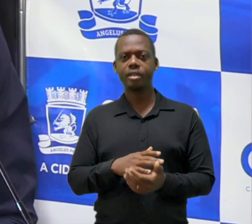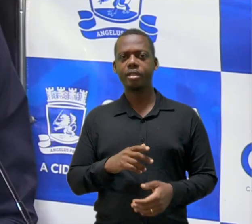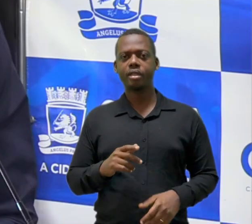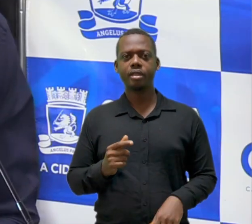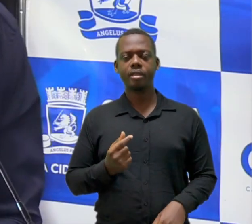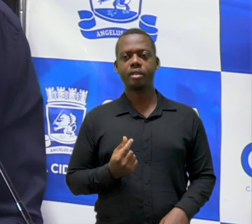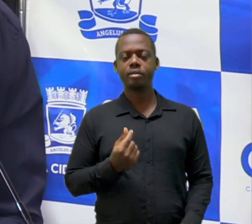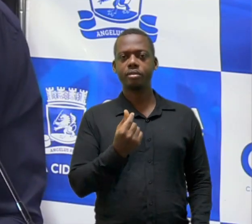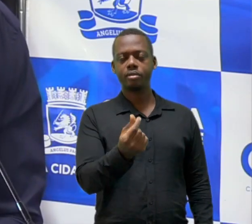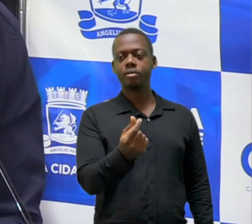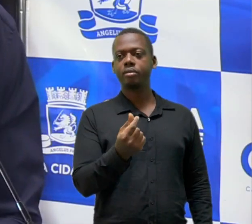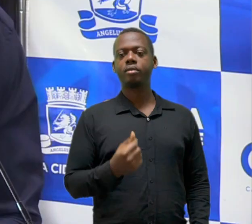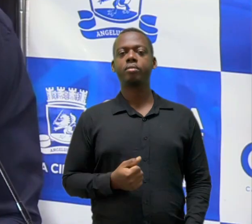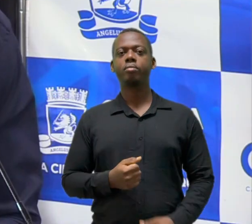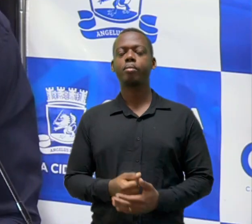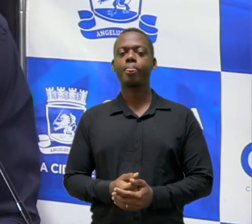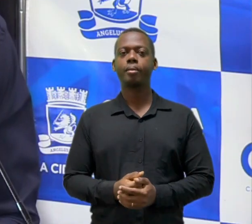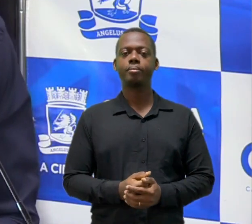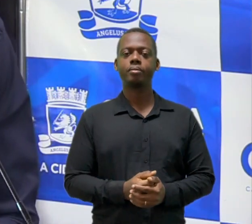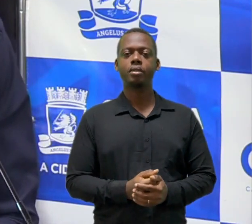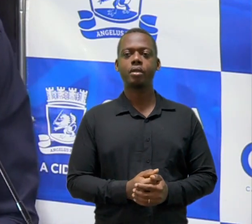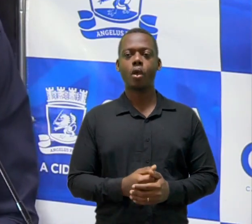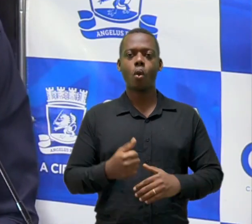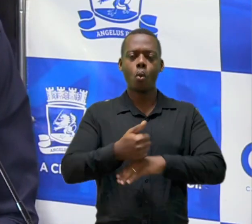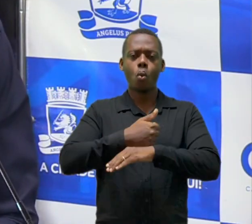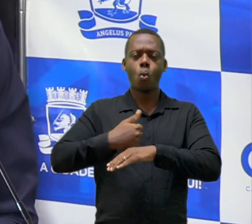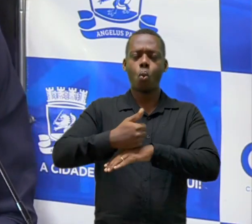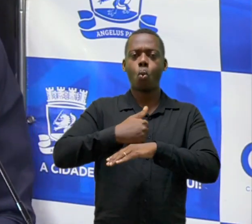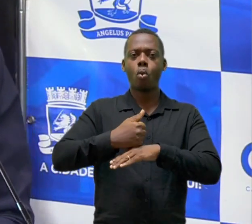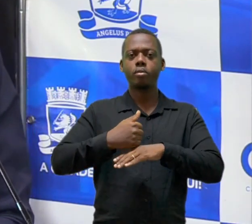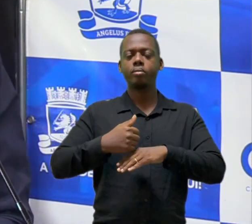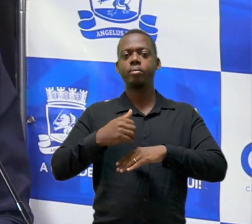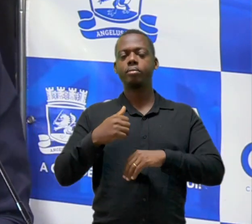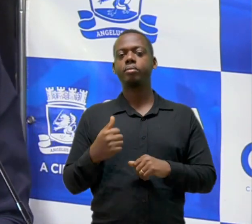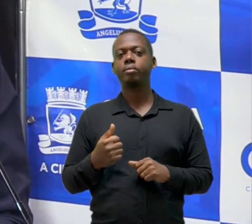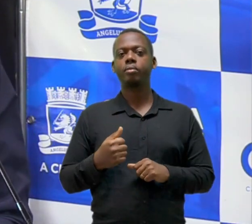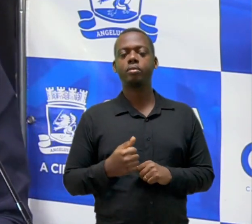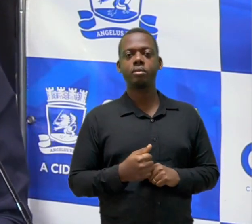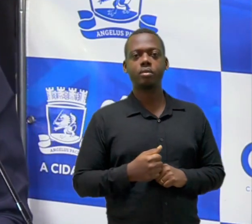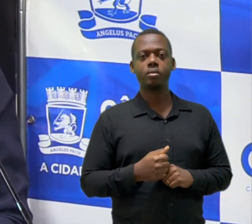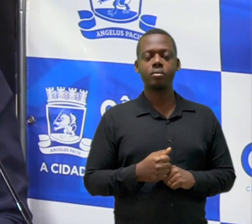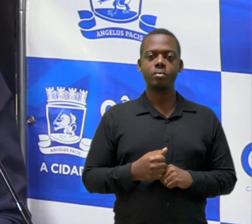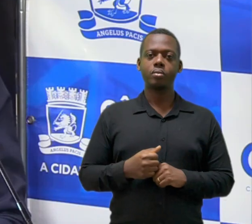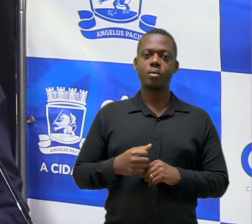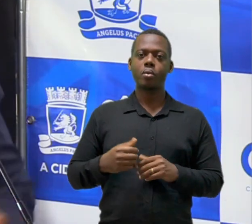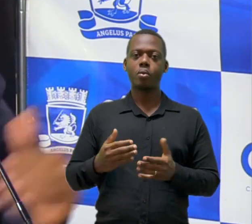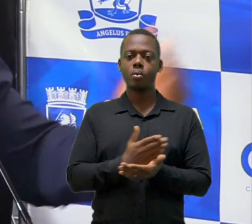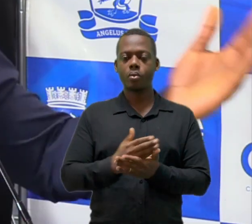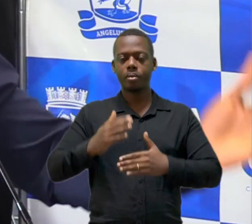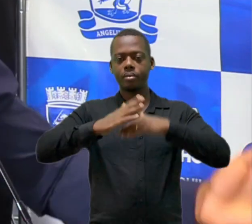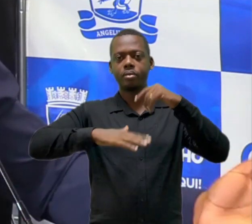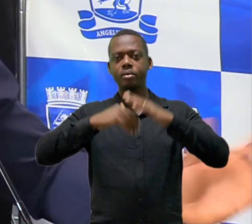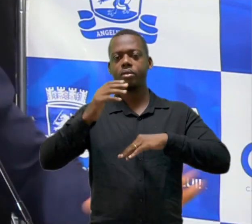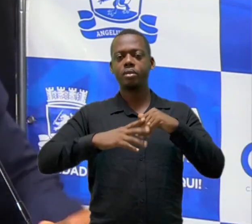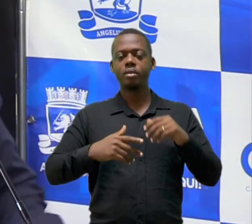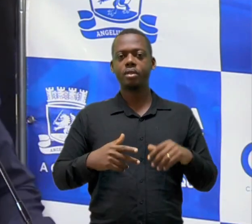Eu tenho pra mim que algumas profissões, ela vem desde pequeno. A gente vê uma criança que gosta de desenhar, então a gente já acredita que ela